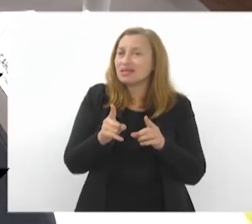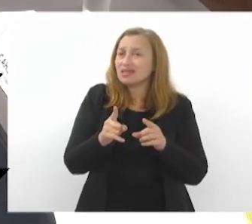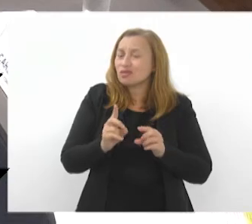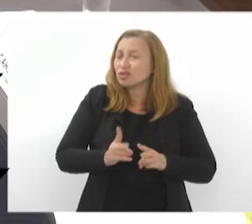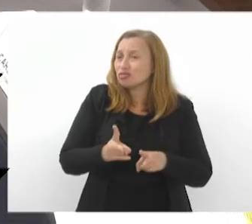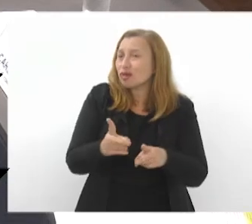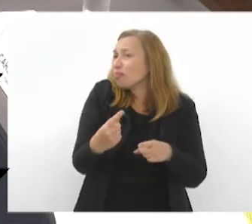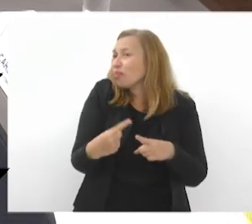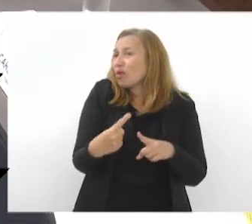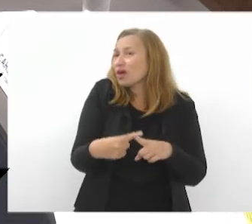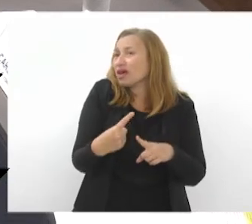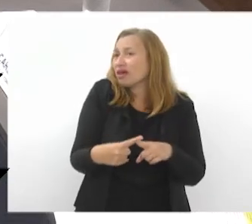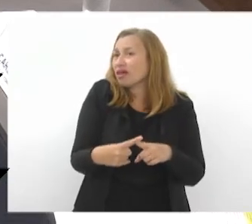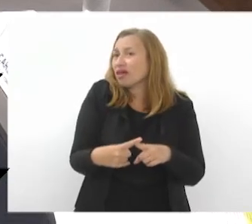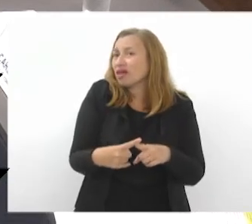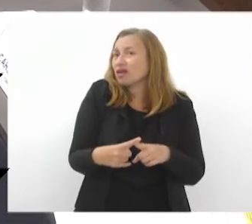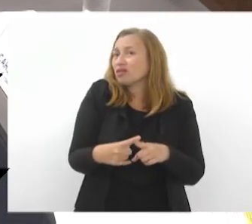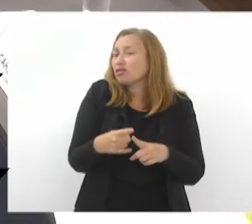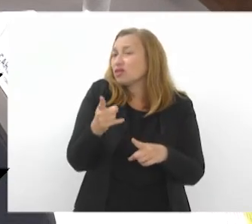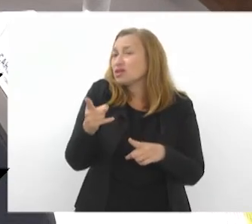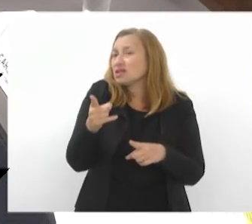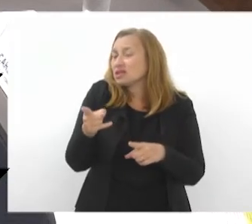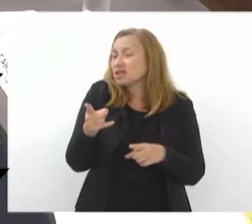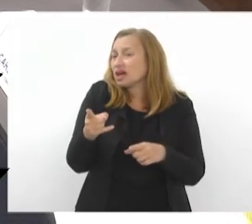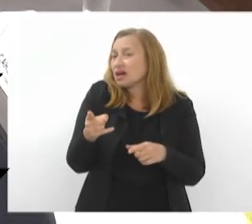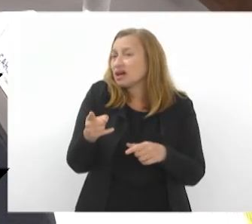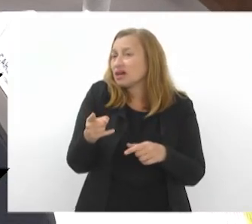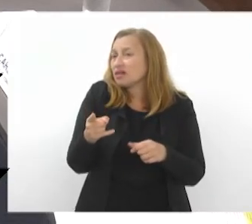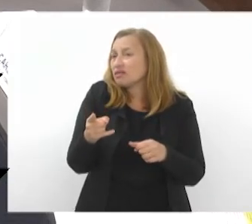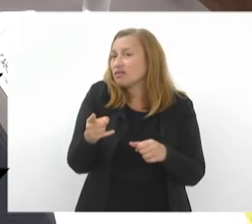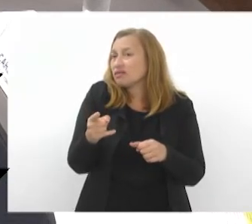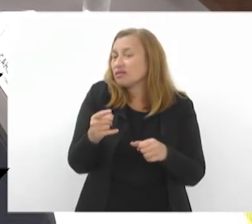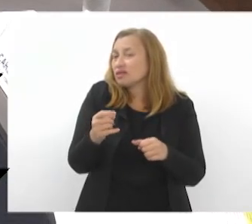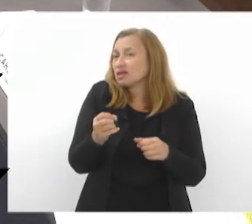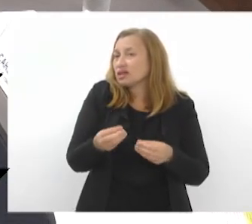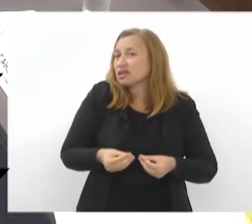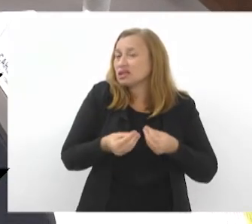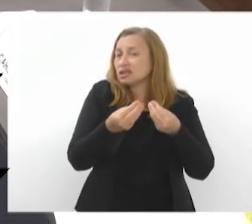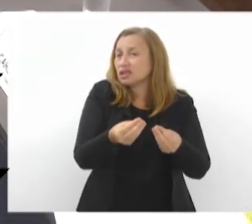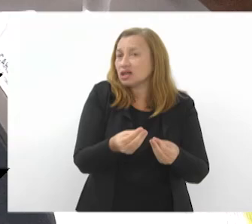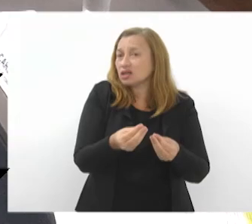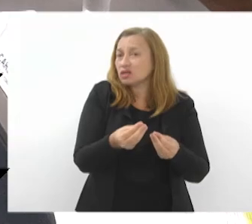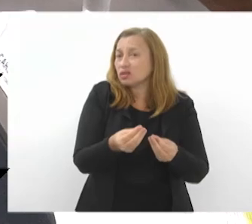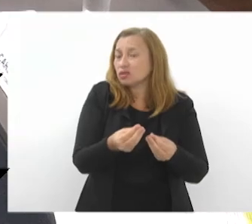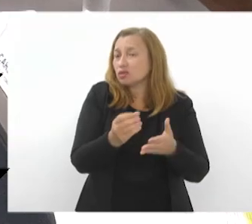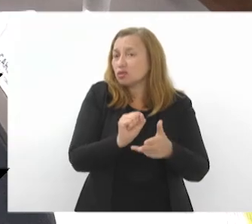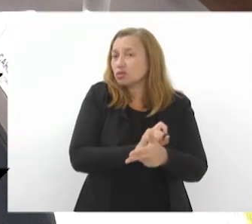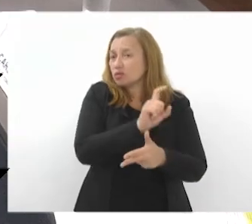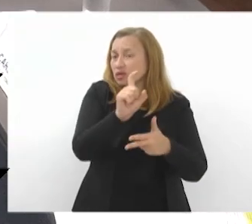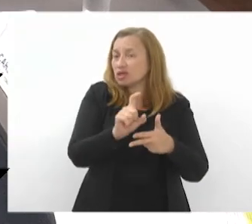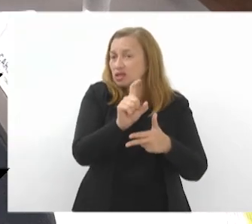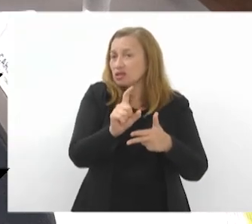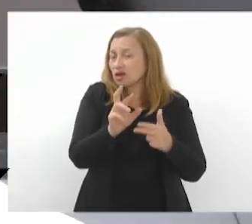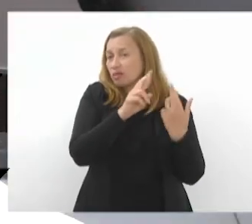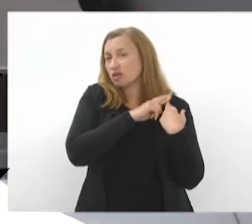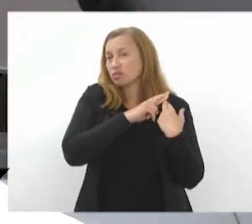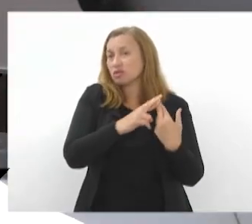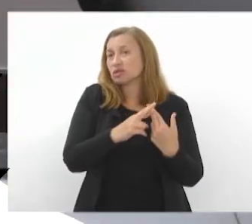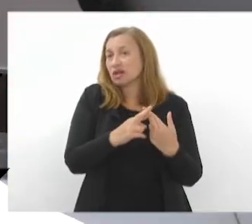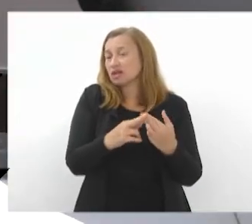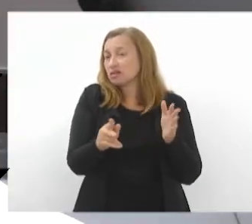porque você está exercendo dando para o Poder Executivo uma responsabilidade que ele já